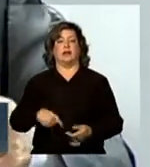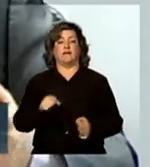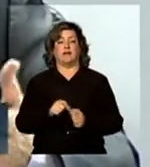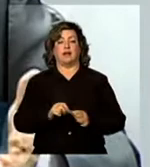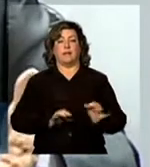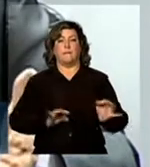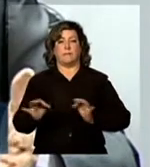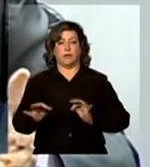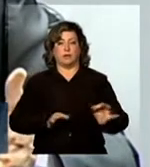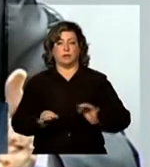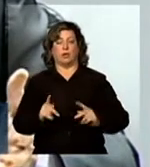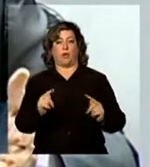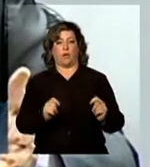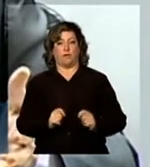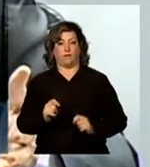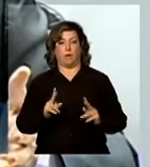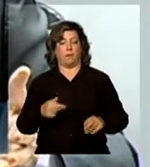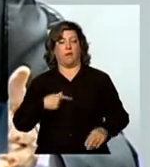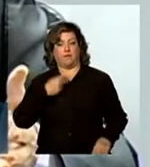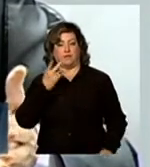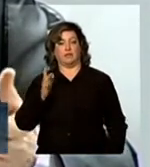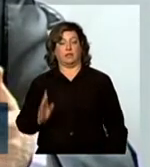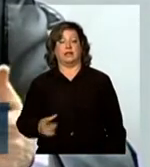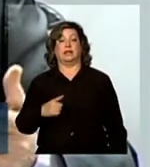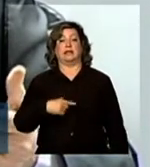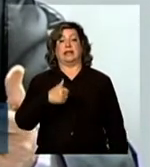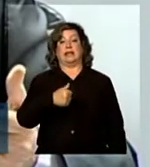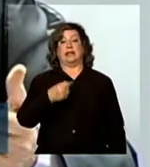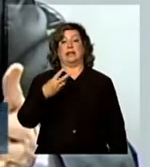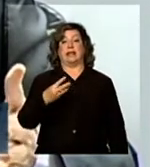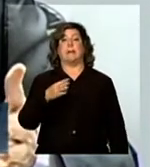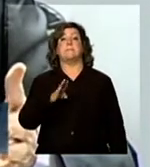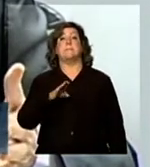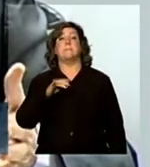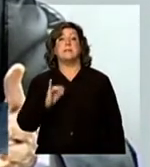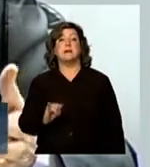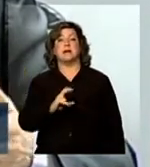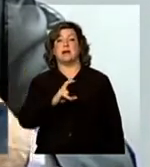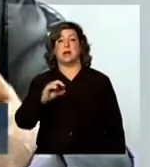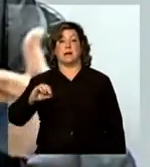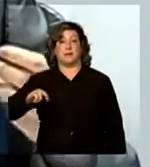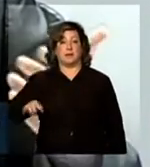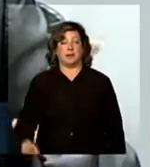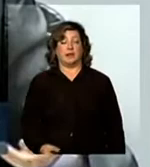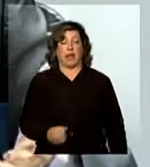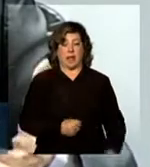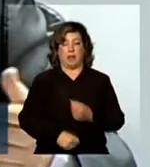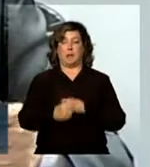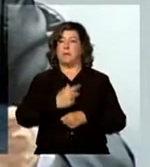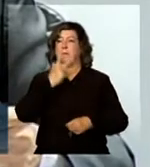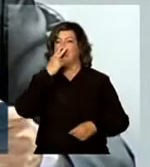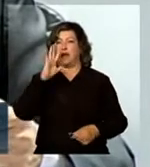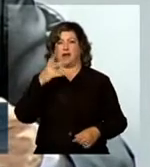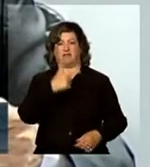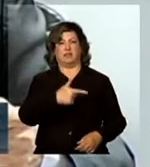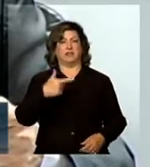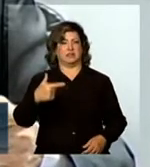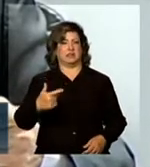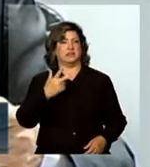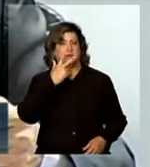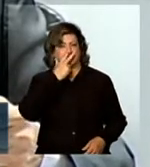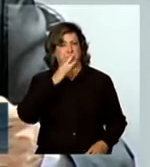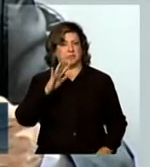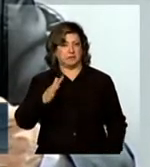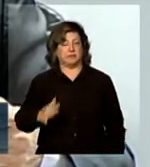projeção conservadora, como eu disse, né? São 13 bilhões e meio. O ano passado, acho que eram 22, se não me falha